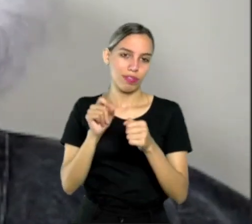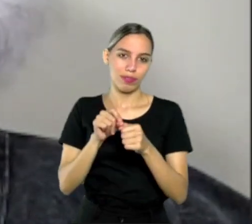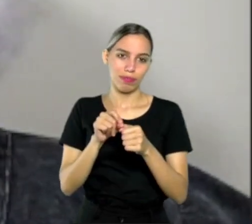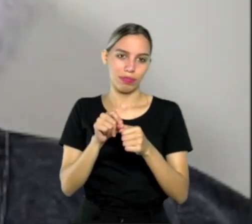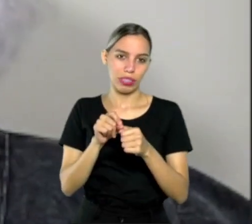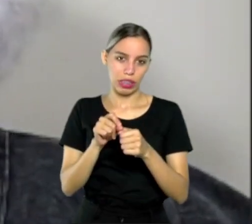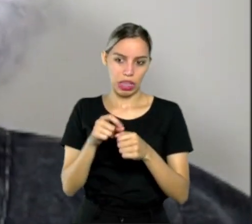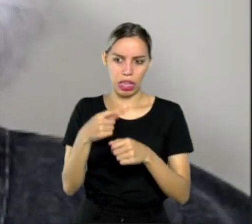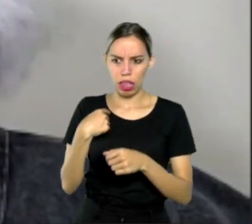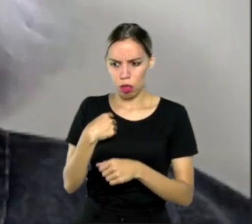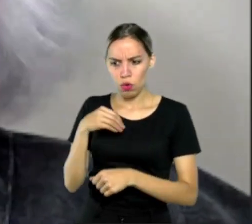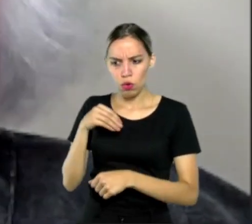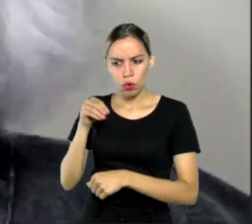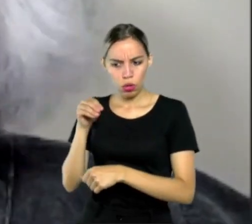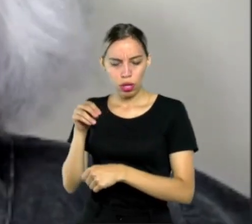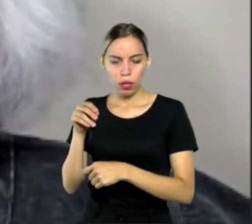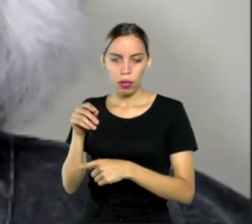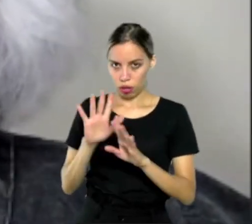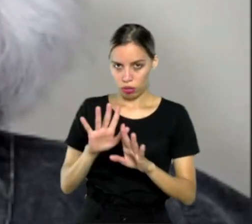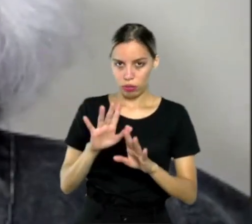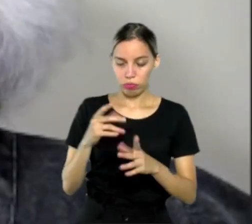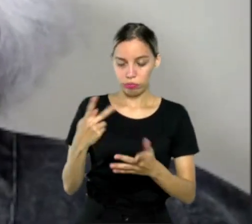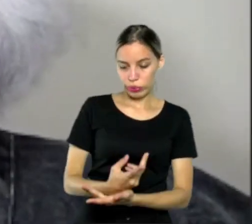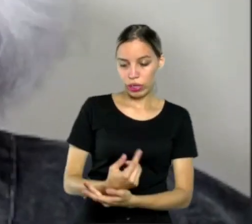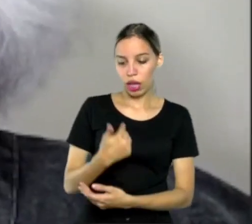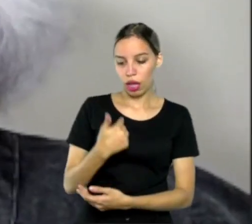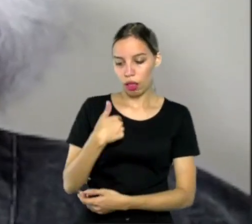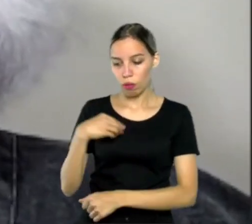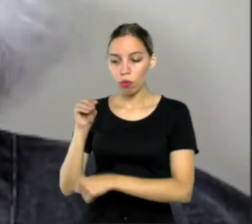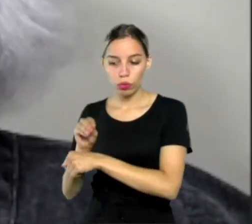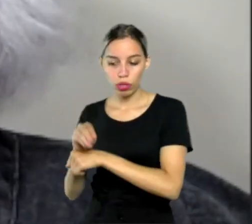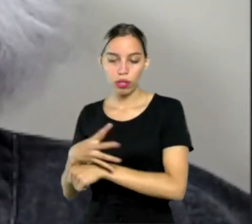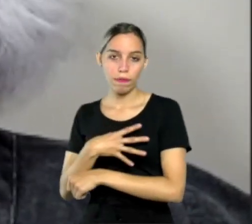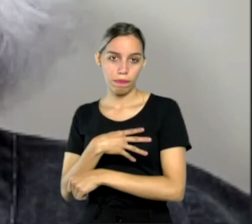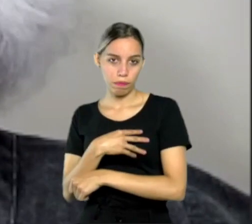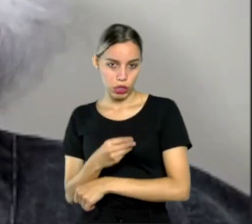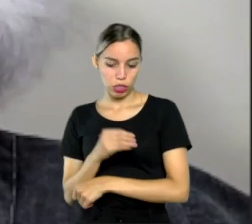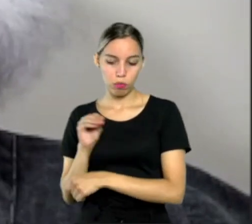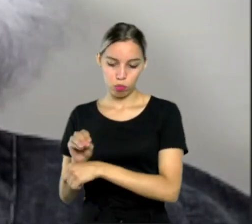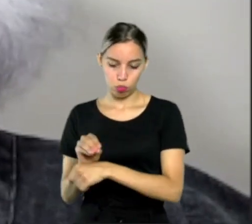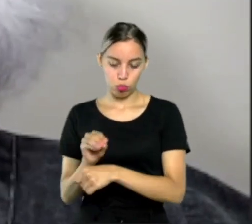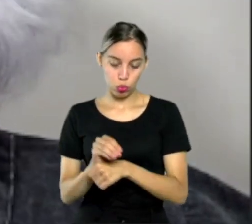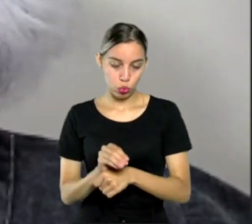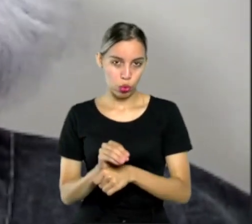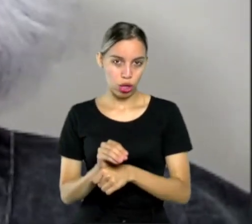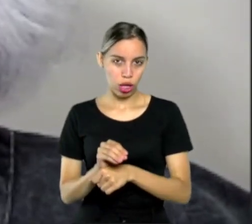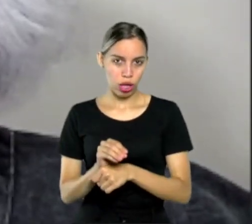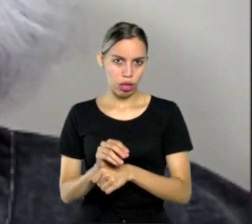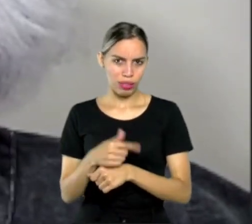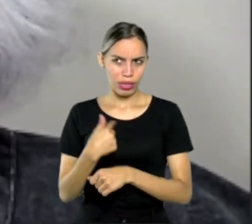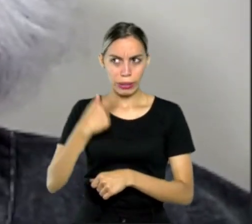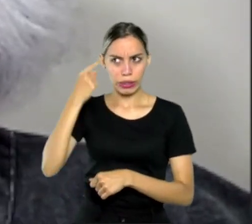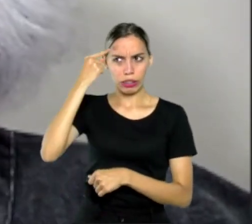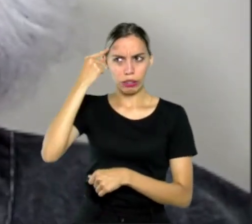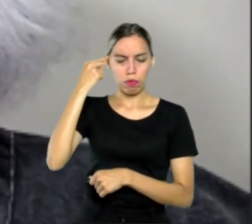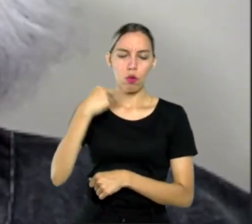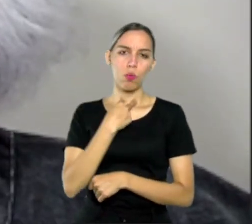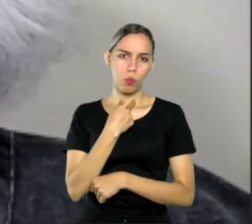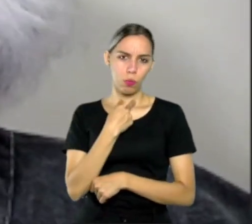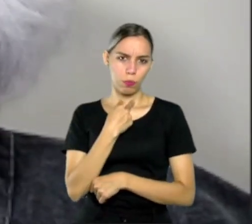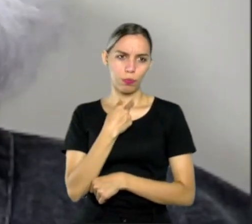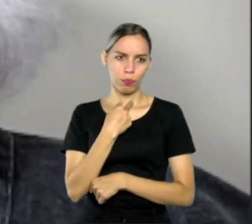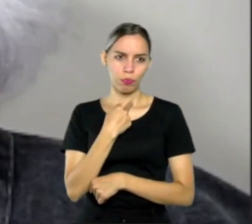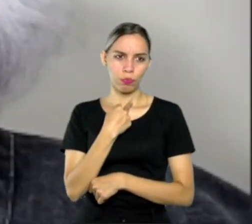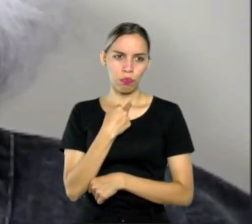muito ocupada, criando filhos, depois na militância política, porque eu tinha uma militância, né? Eu fui